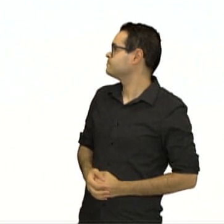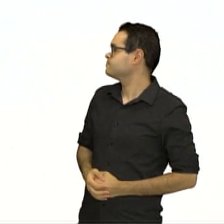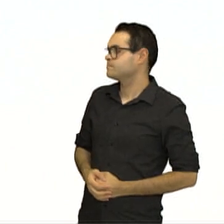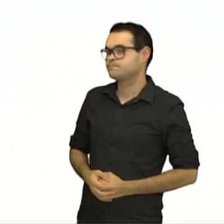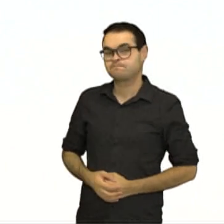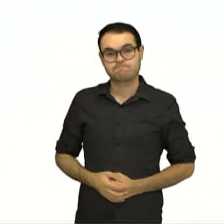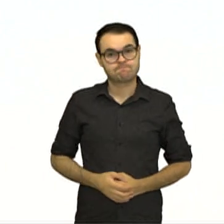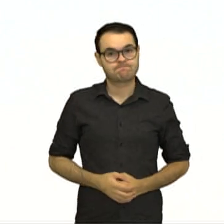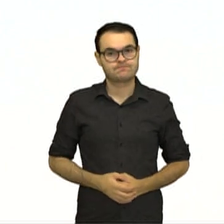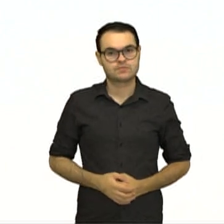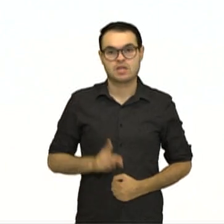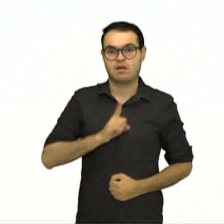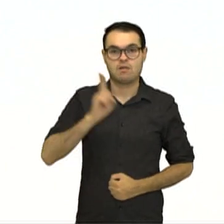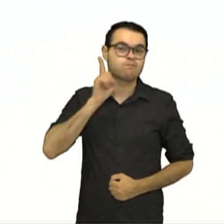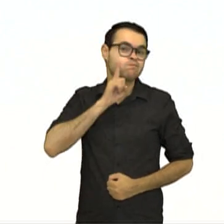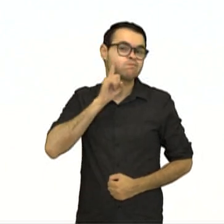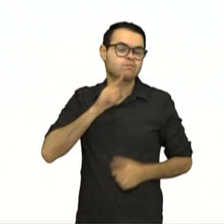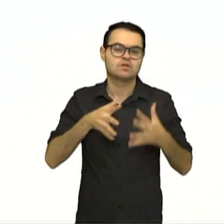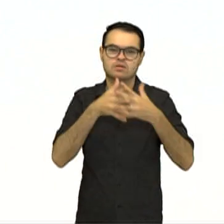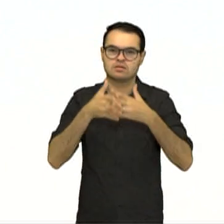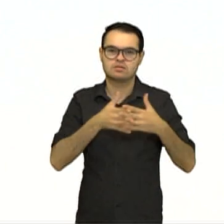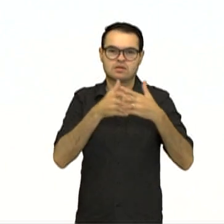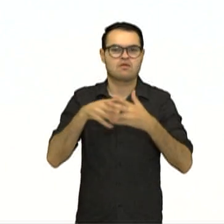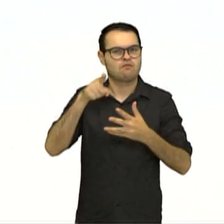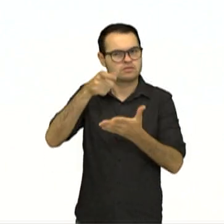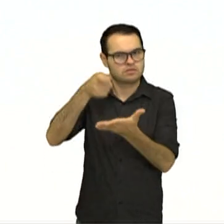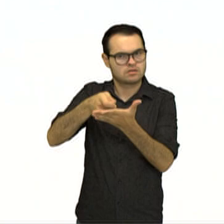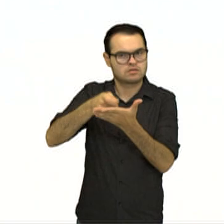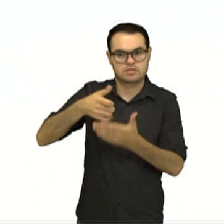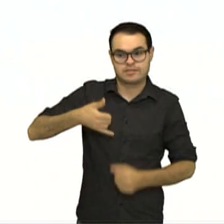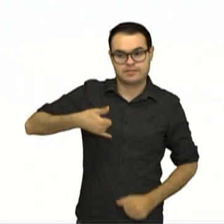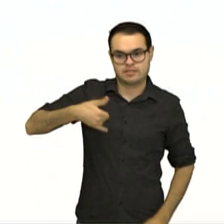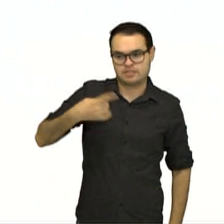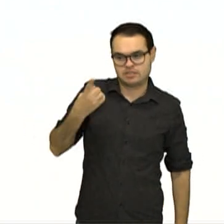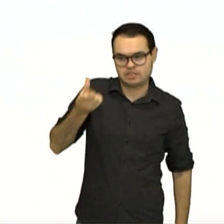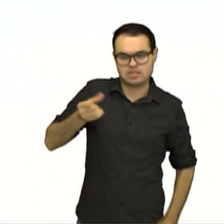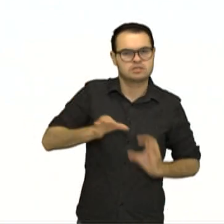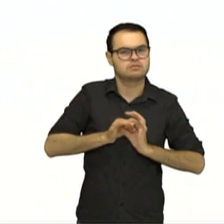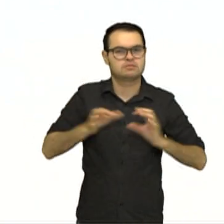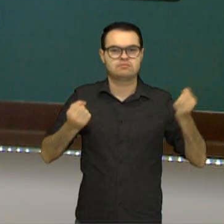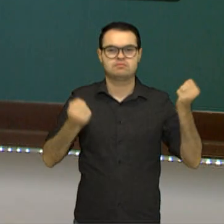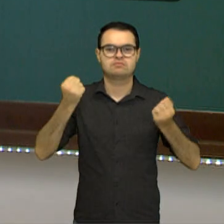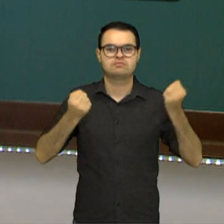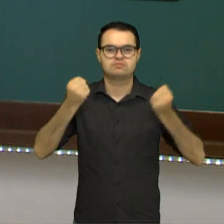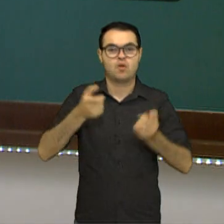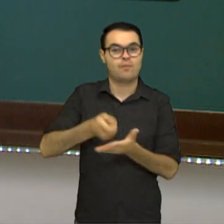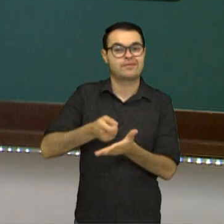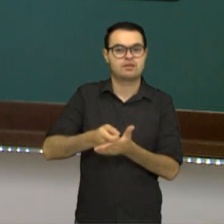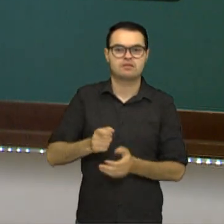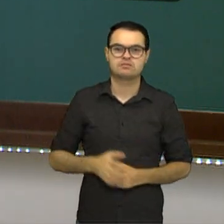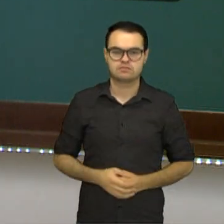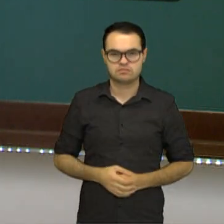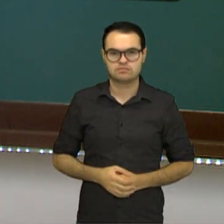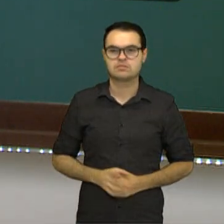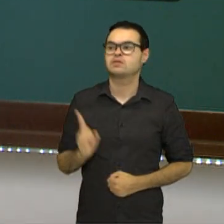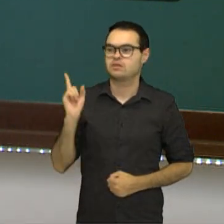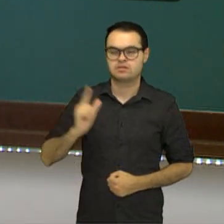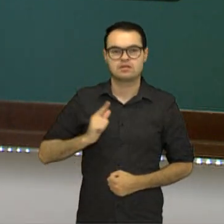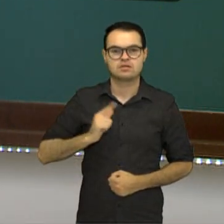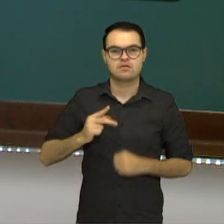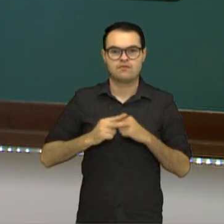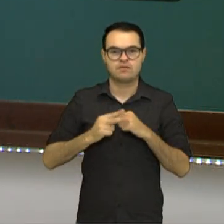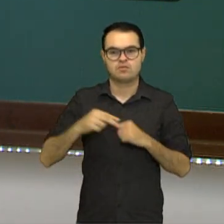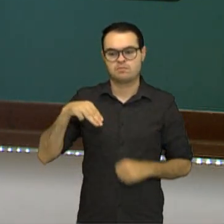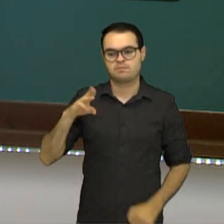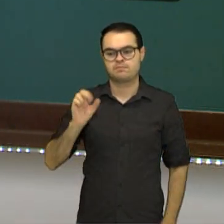drive. Nos Estados Unidos, você deve ter 16 anos para dirigir. É obrigado. Então, nós temos o verbo